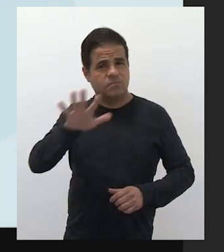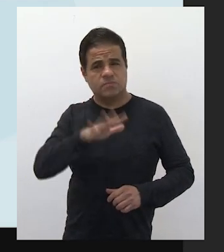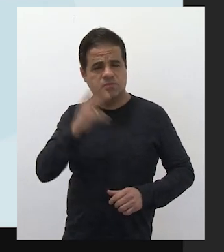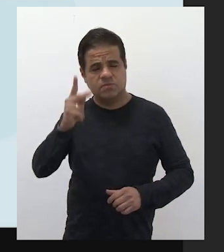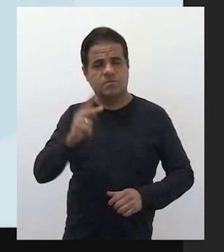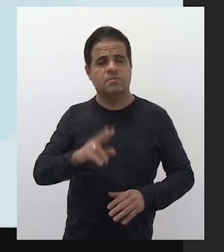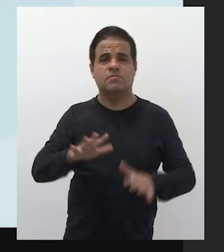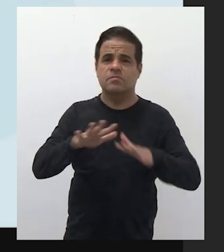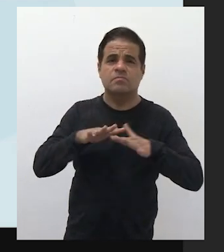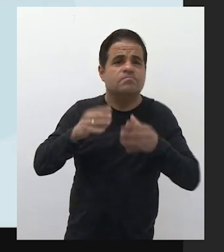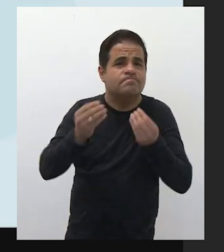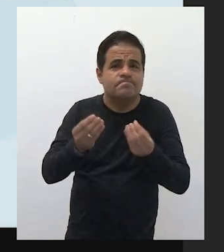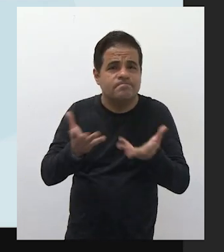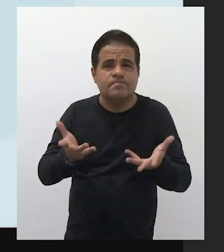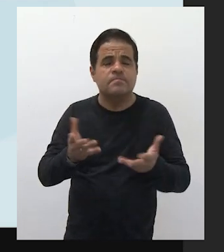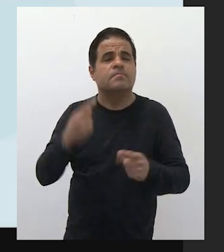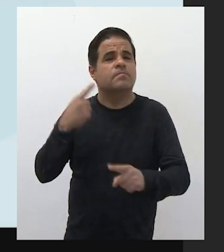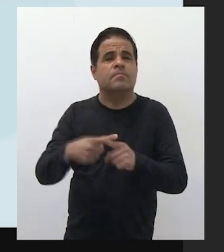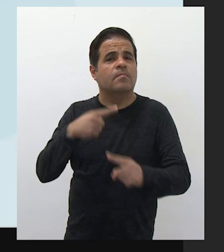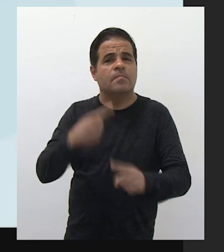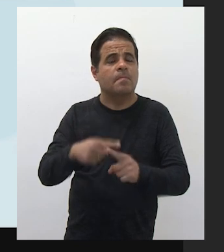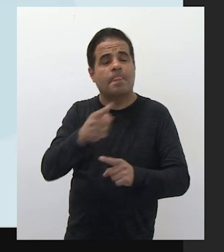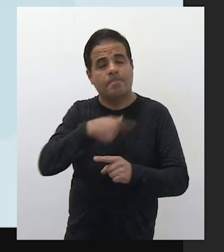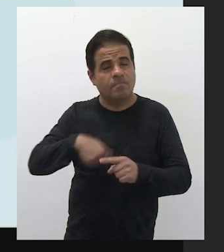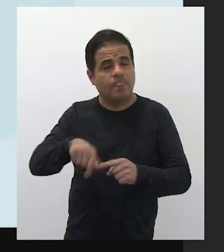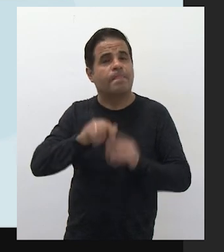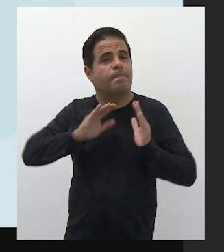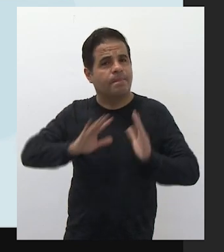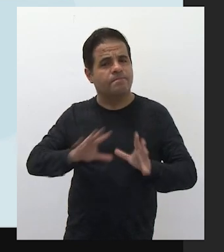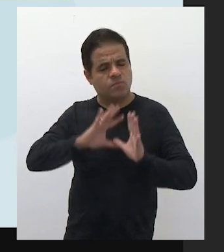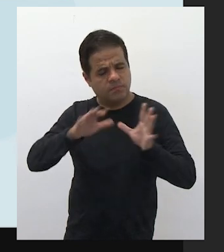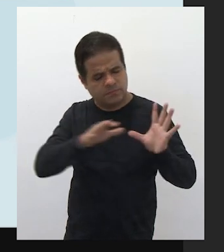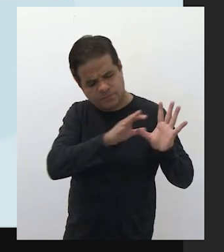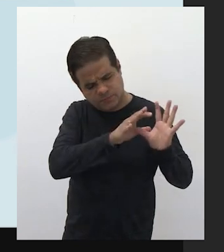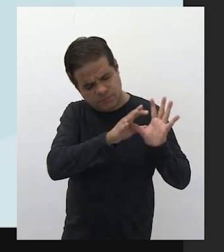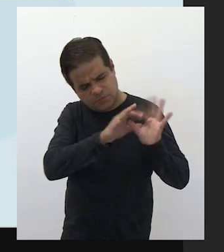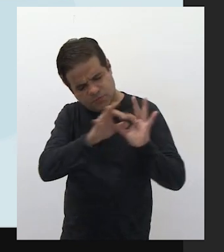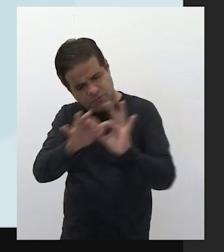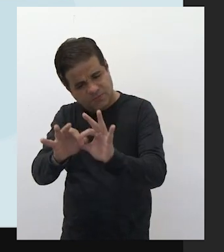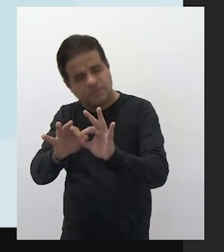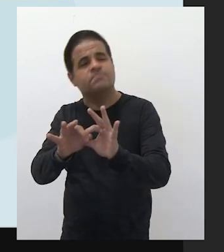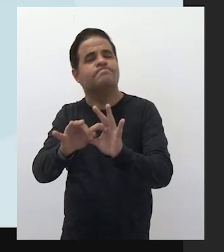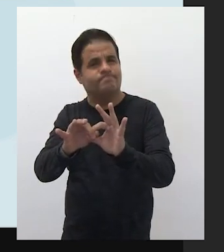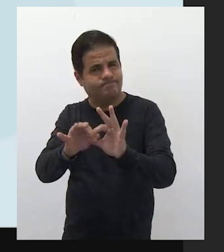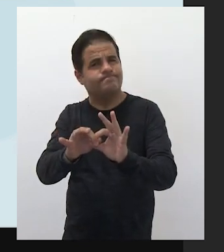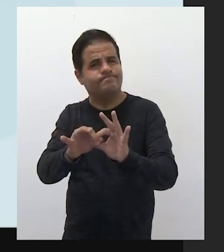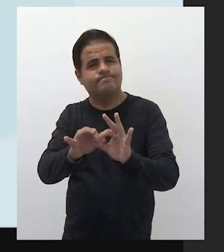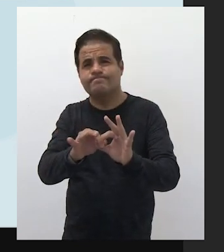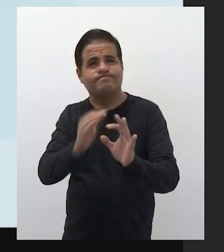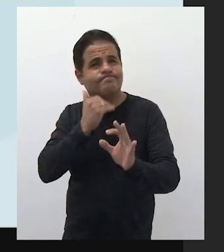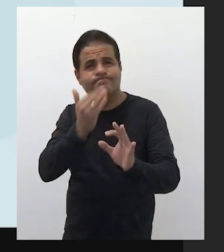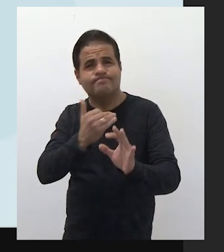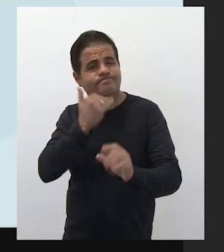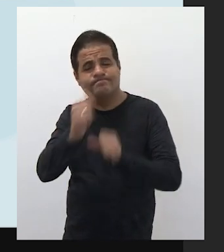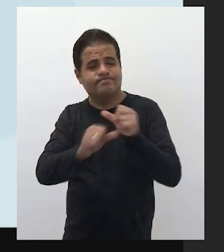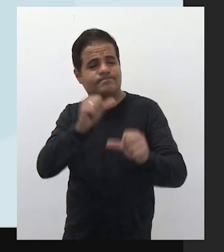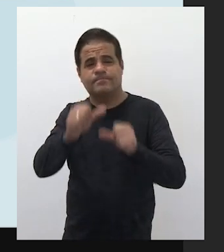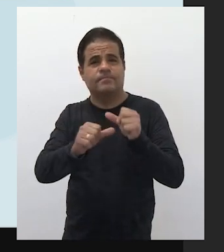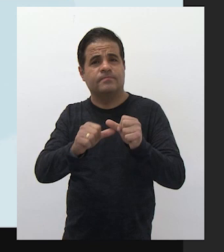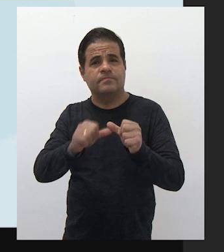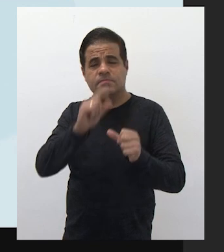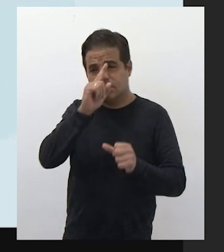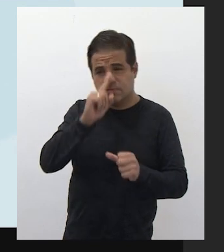suas nacionais. Porque nós estamos em um contexto irremediável,